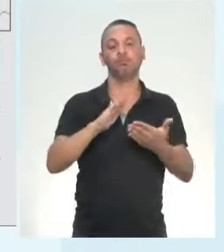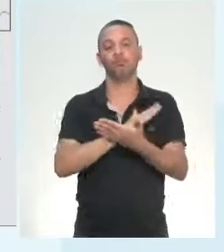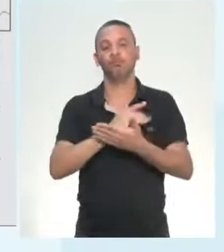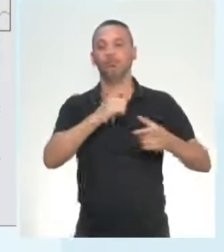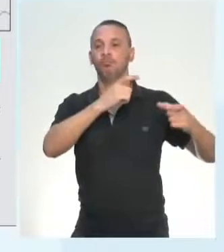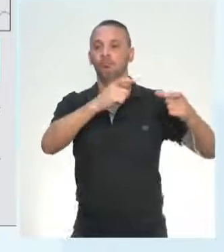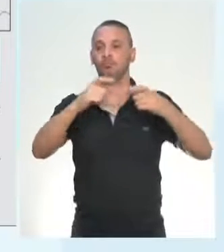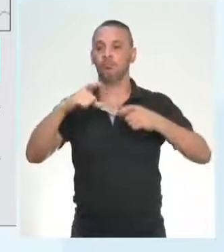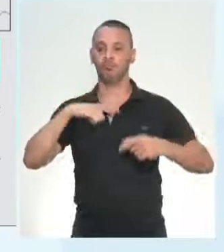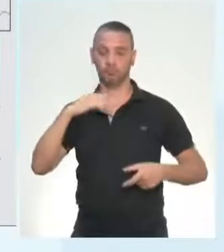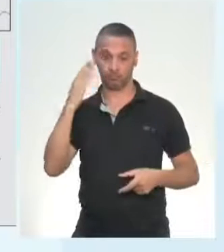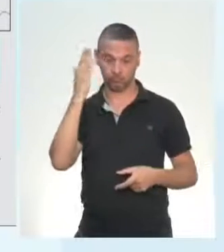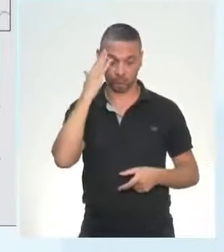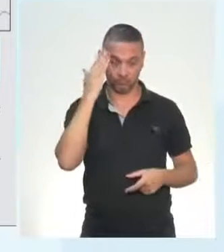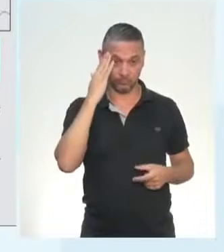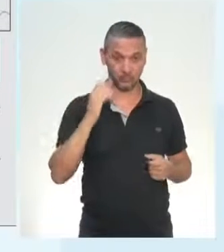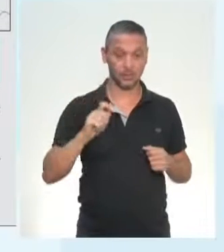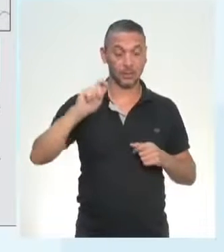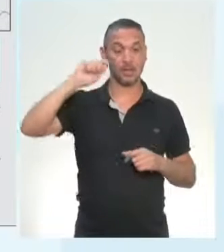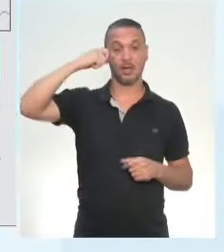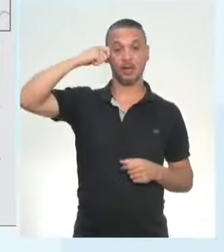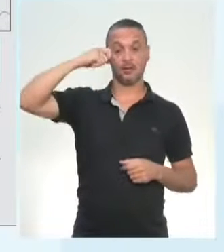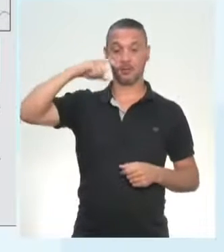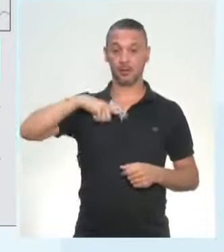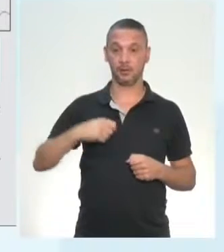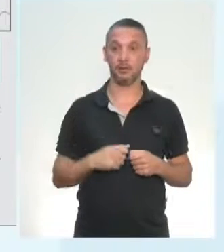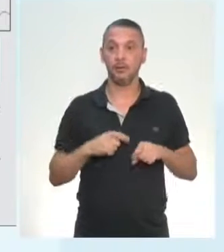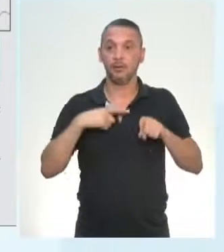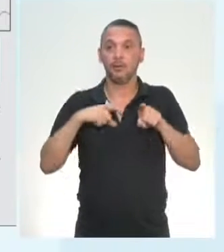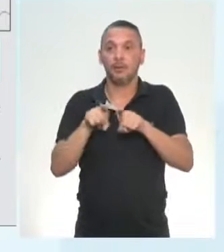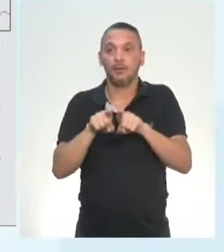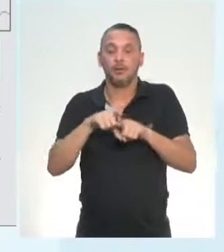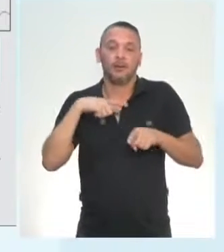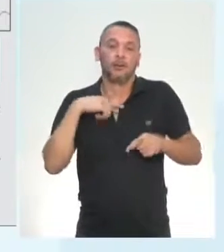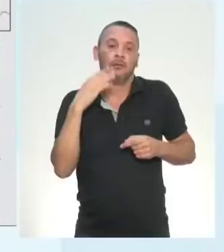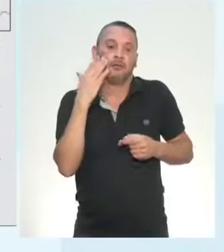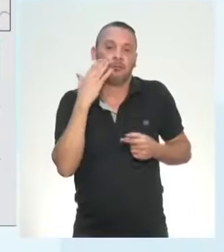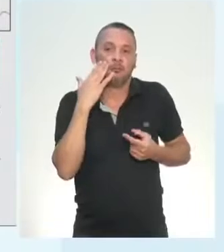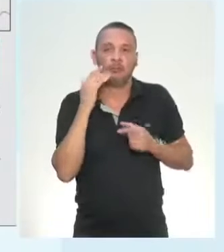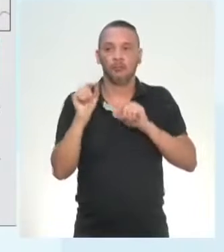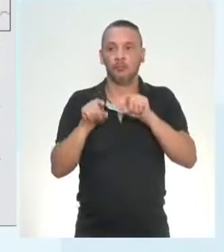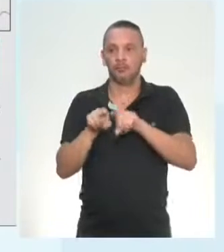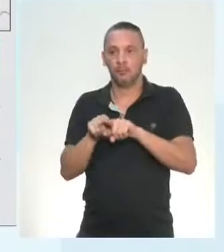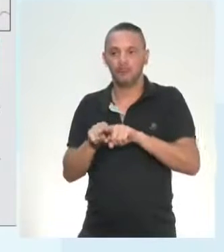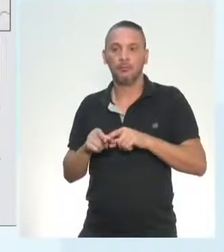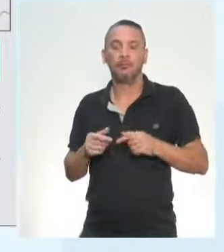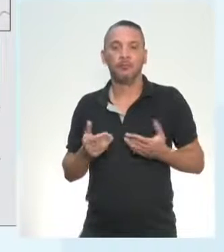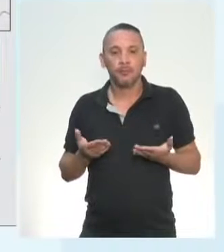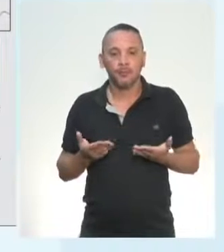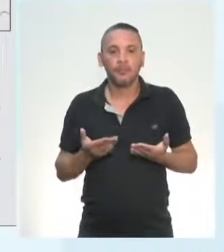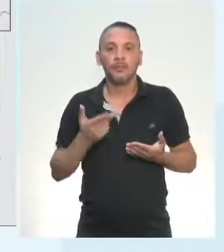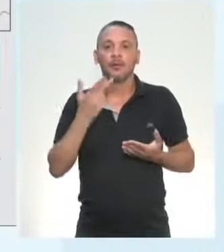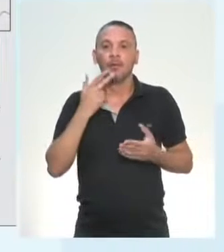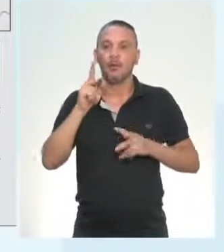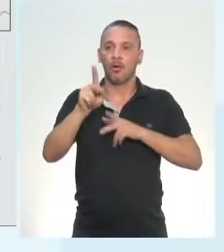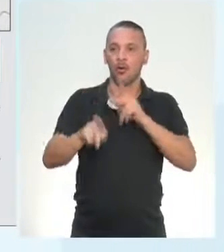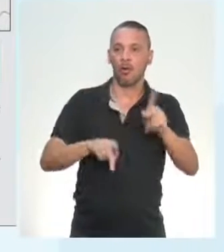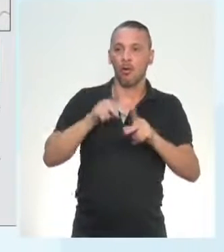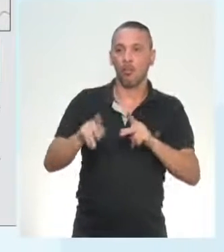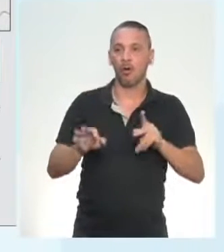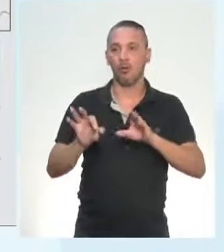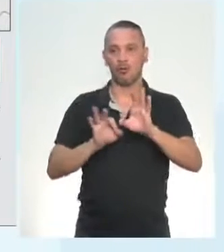estão surgindo aí na África. Nós vamos ter o desenvolvimento de aldeias e povos